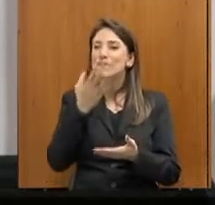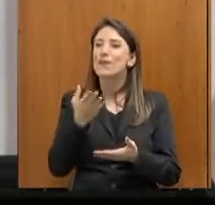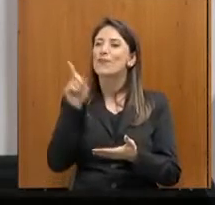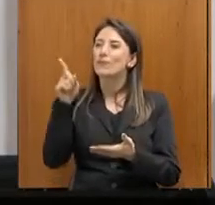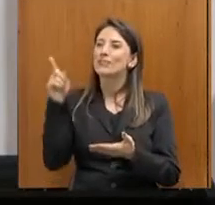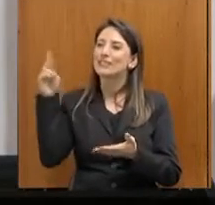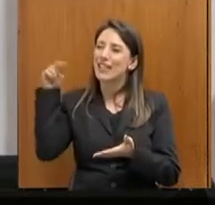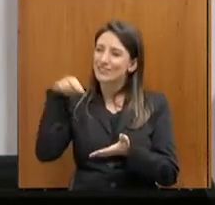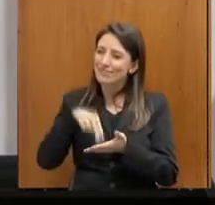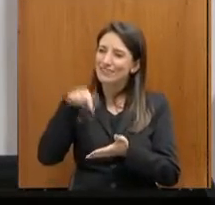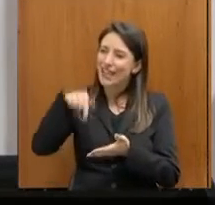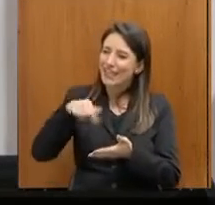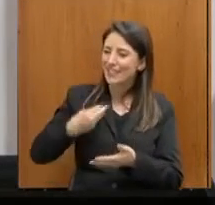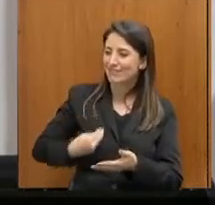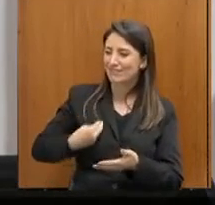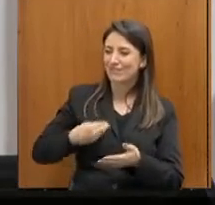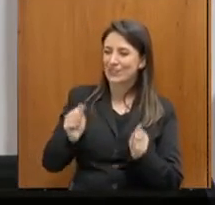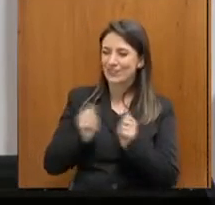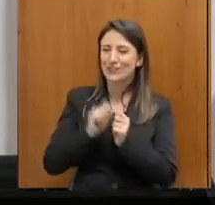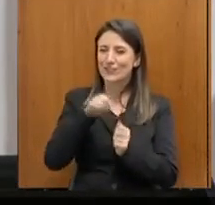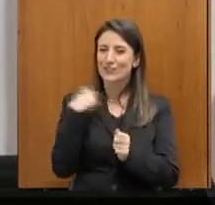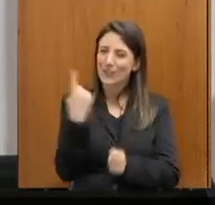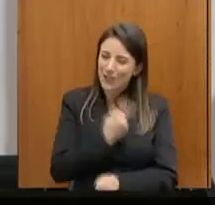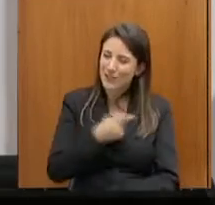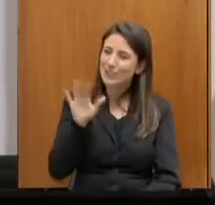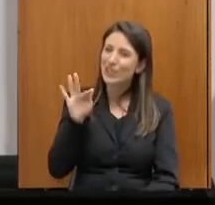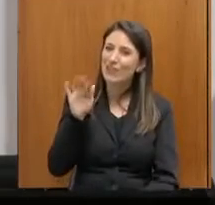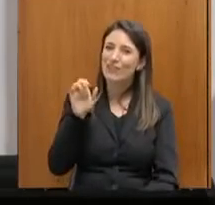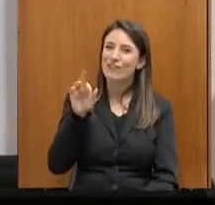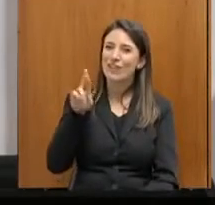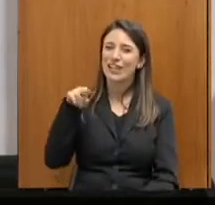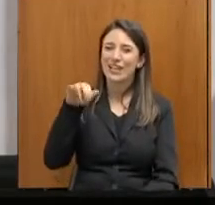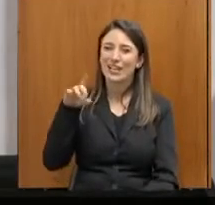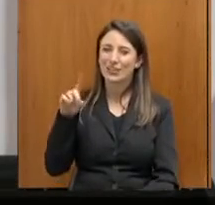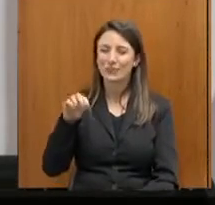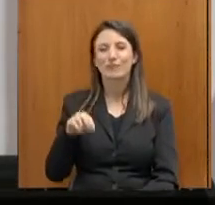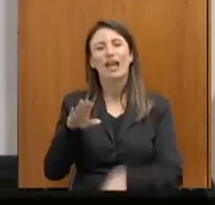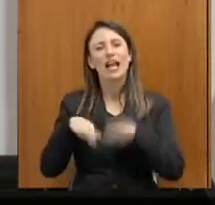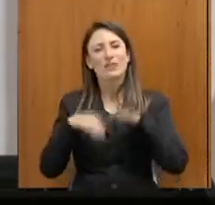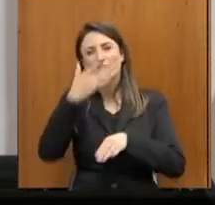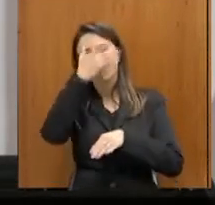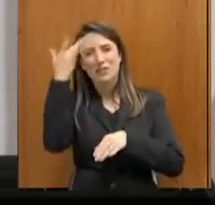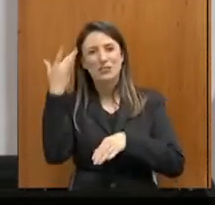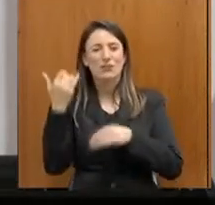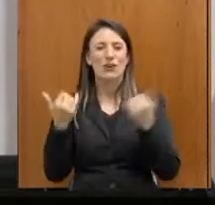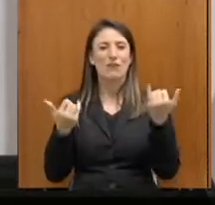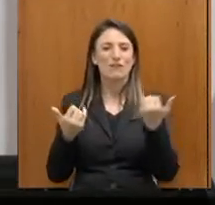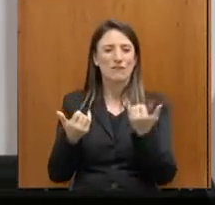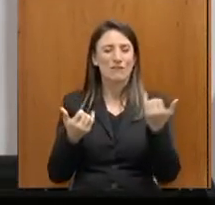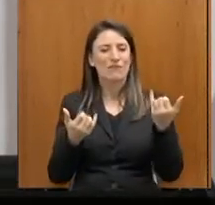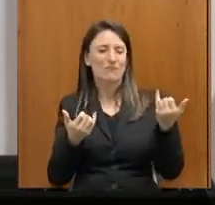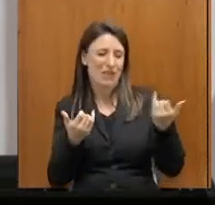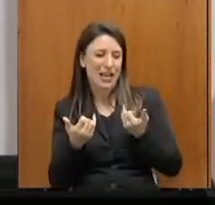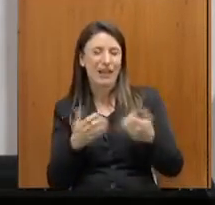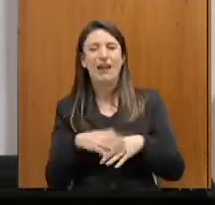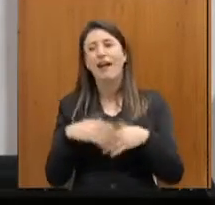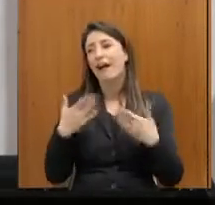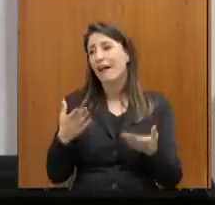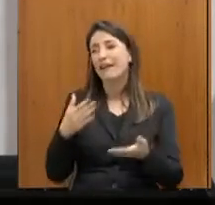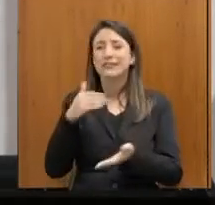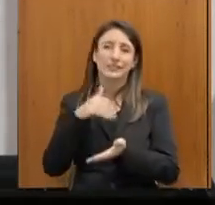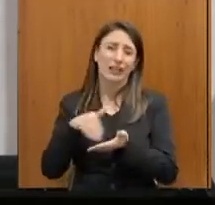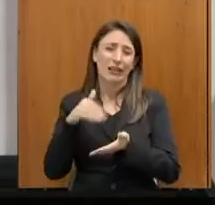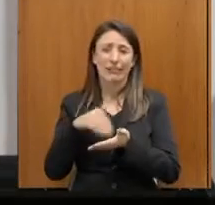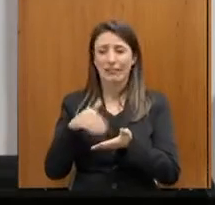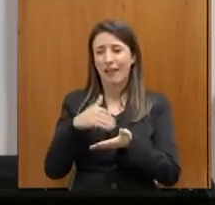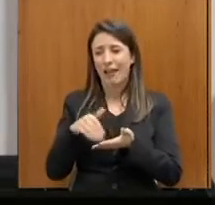eu tenho vida às vezes as pessoas dizer assim não mas você secretários estão vindo porque é